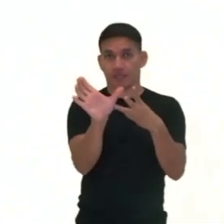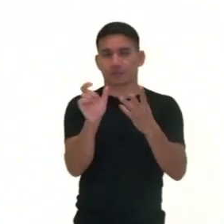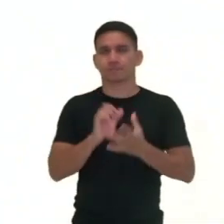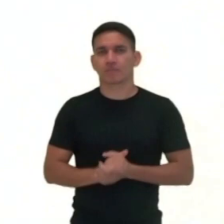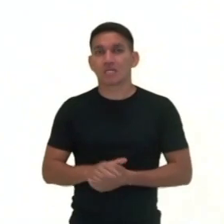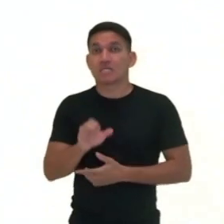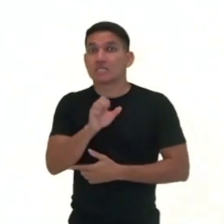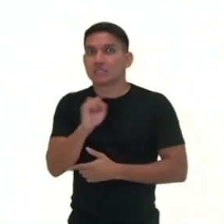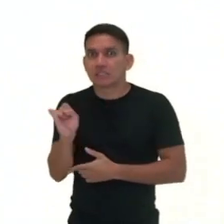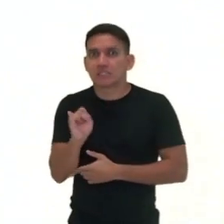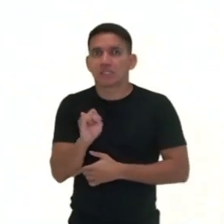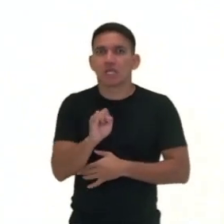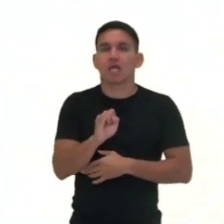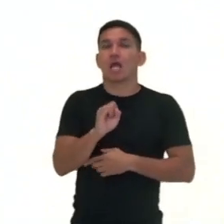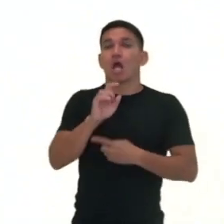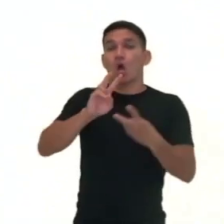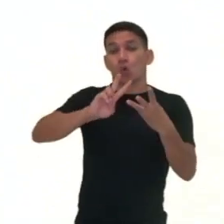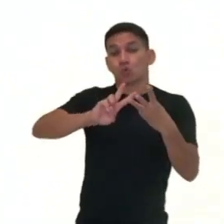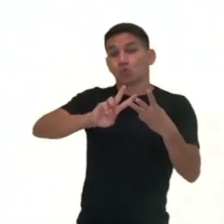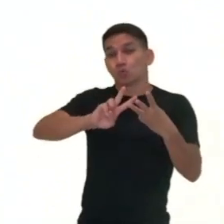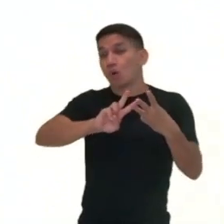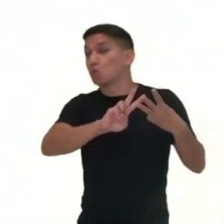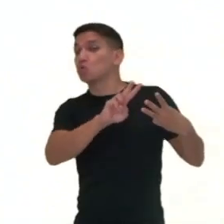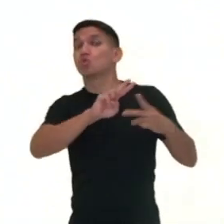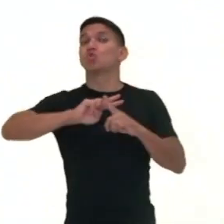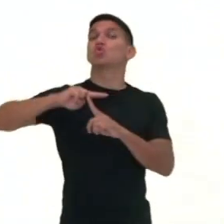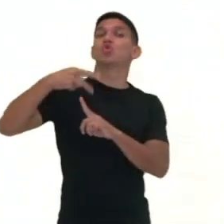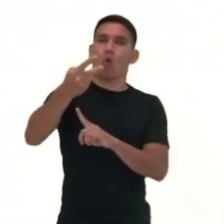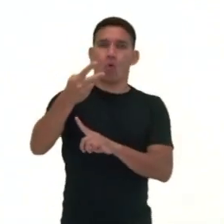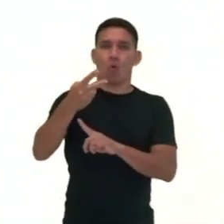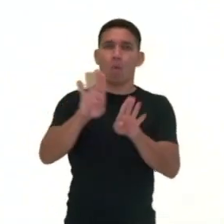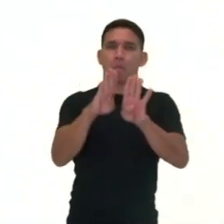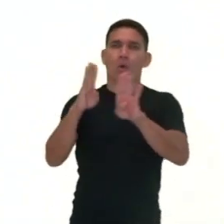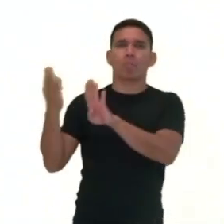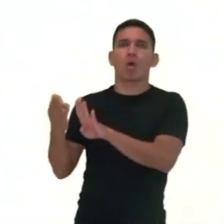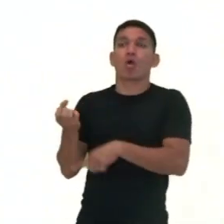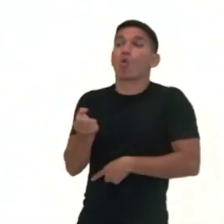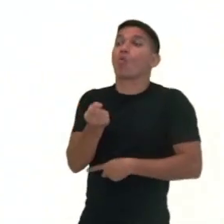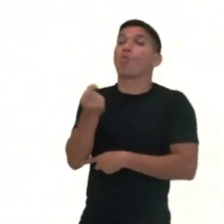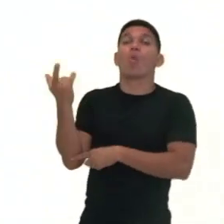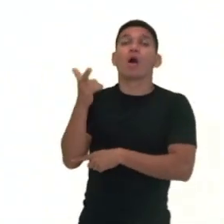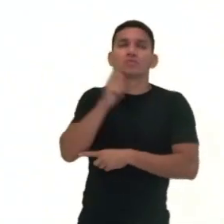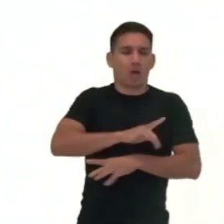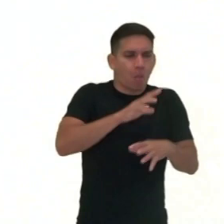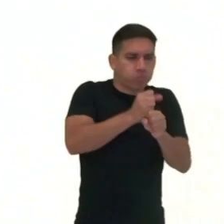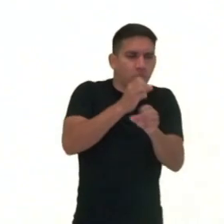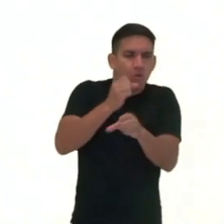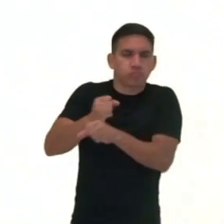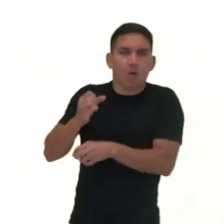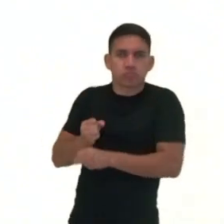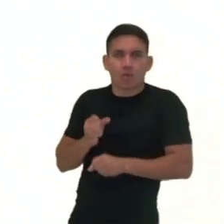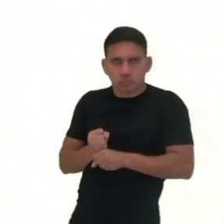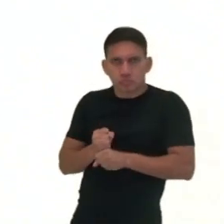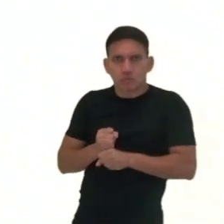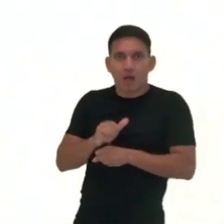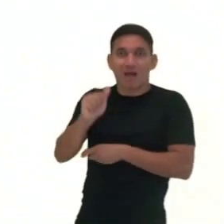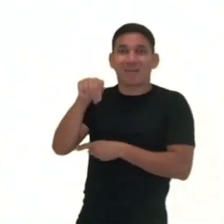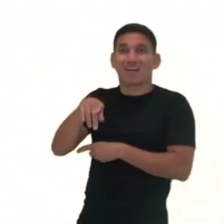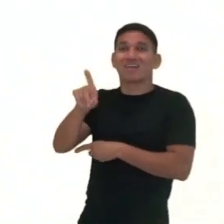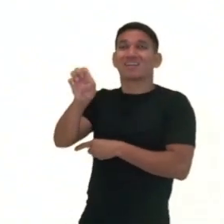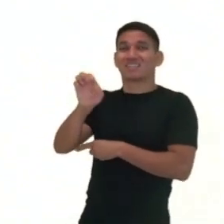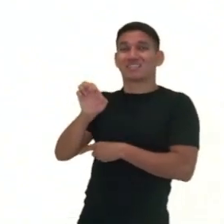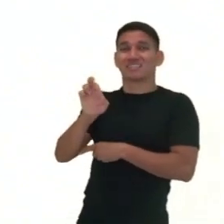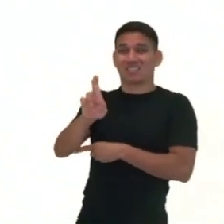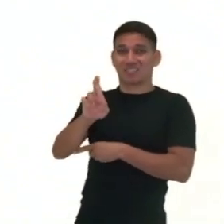tivesse aberto o dobro de portas, quantos pontos André teria feito comparando com o total